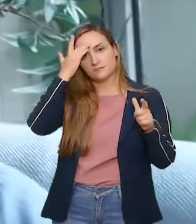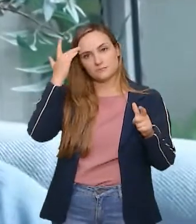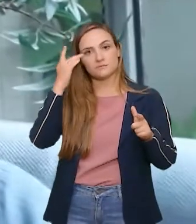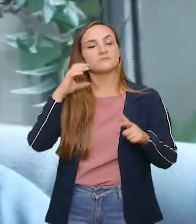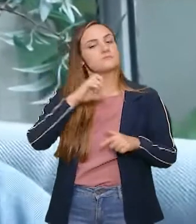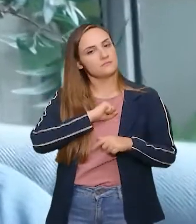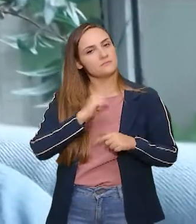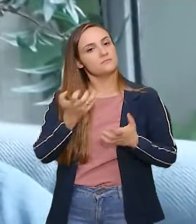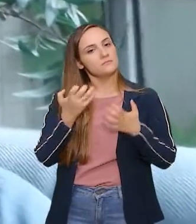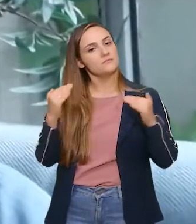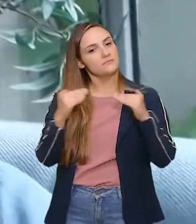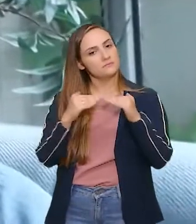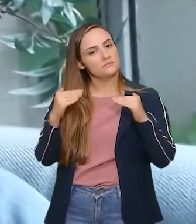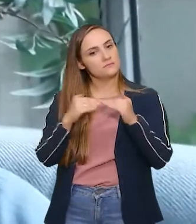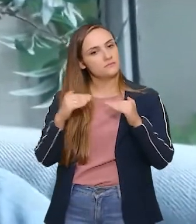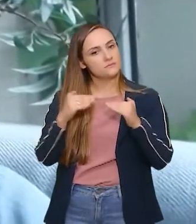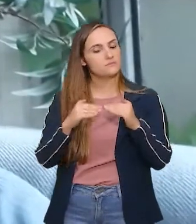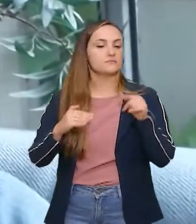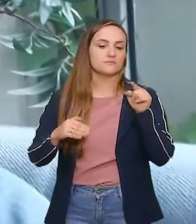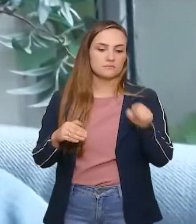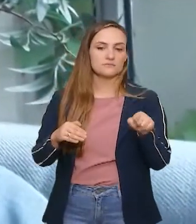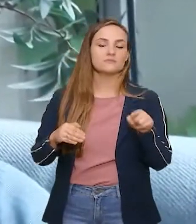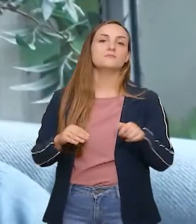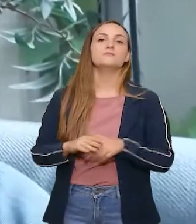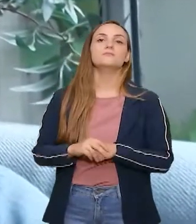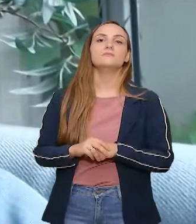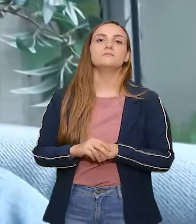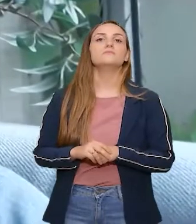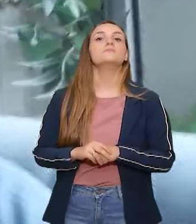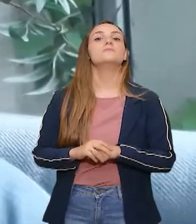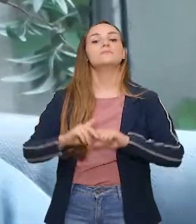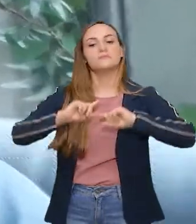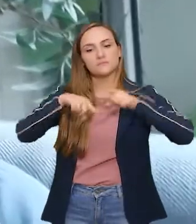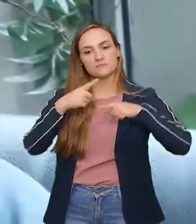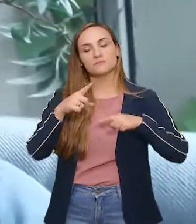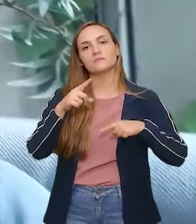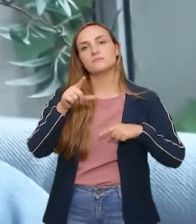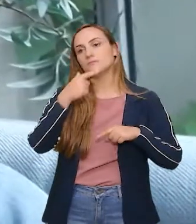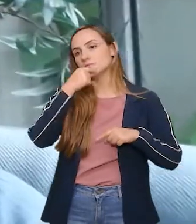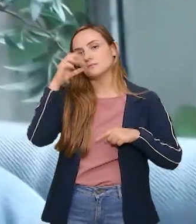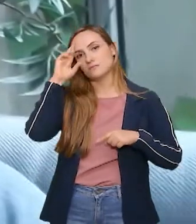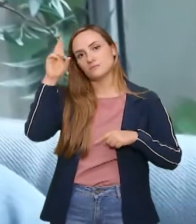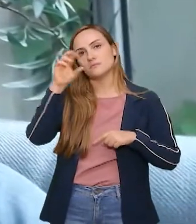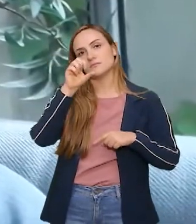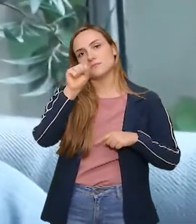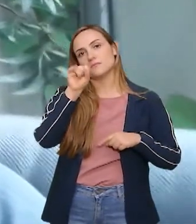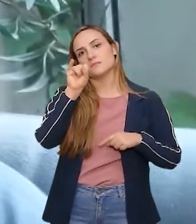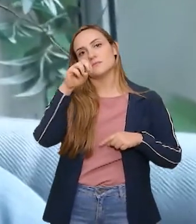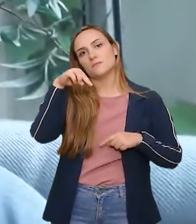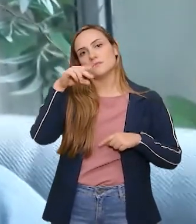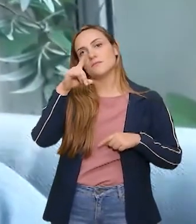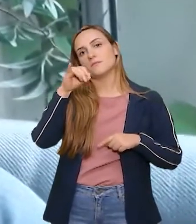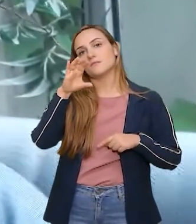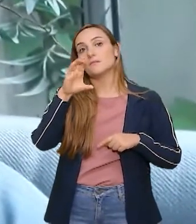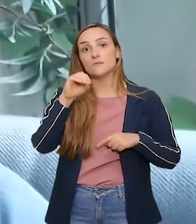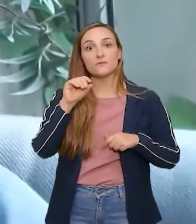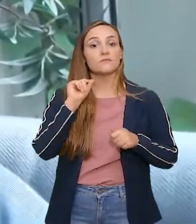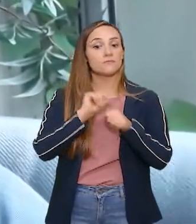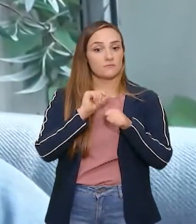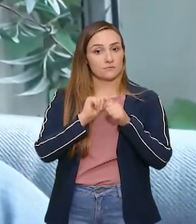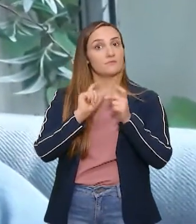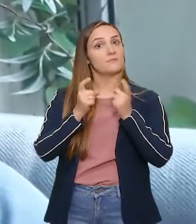pela maioria dos condôminos, houve a concordância nesse abaixo-assinado, isso foi levado ao síndico, foi convocada uma